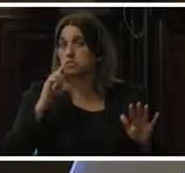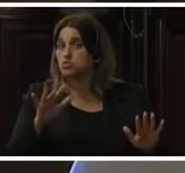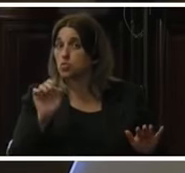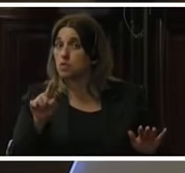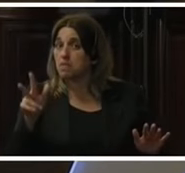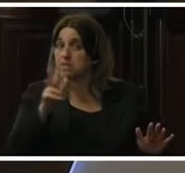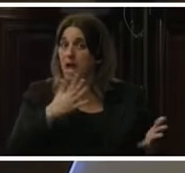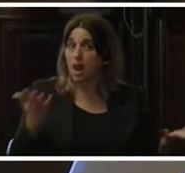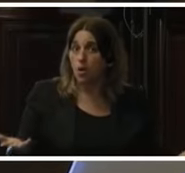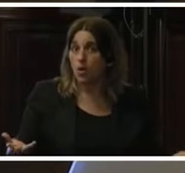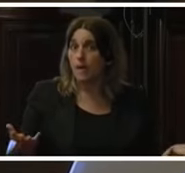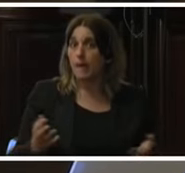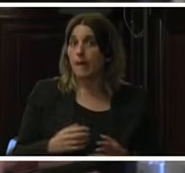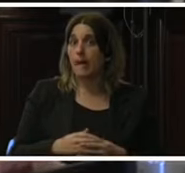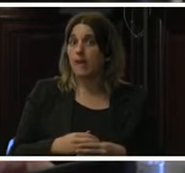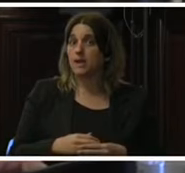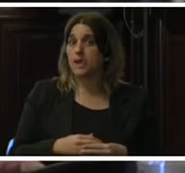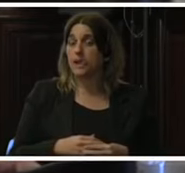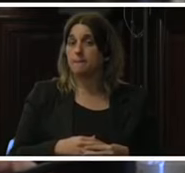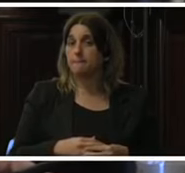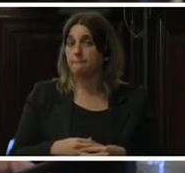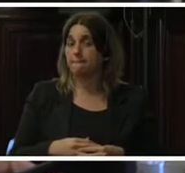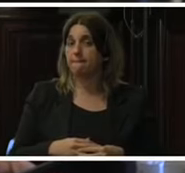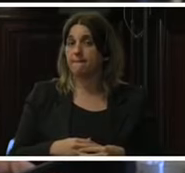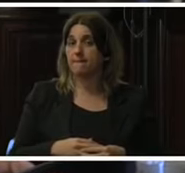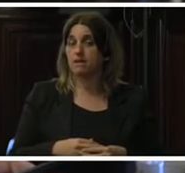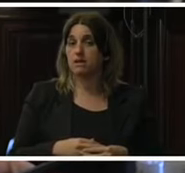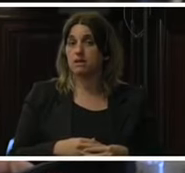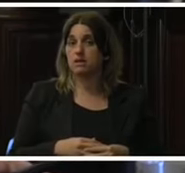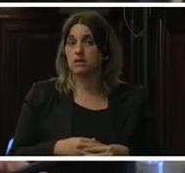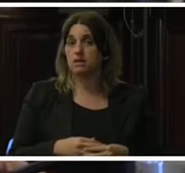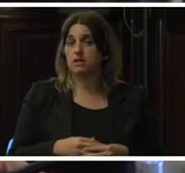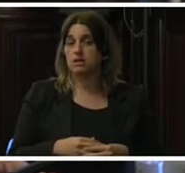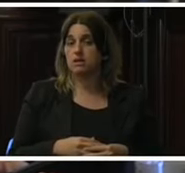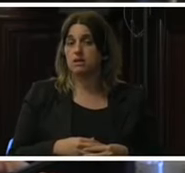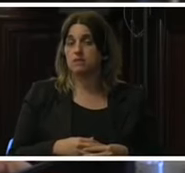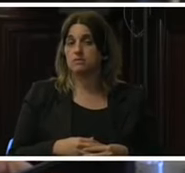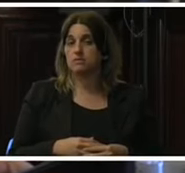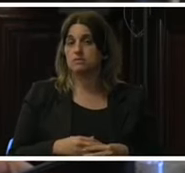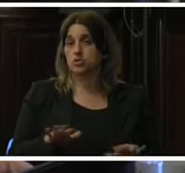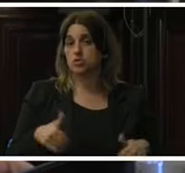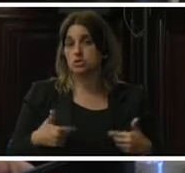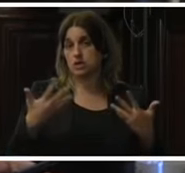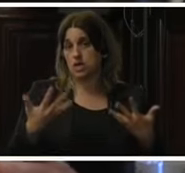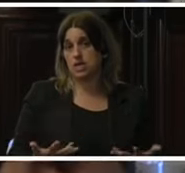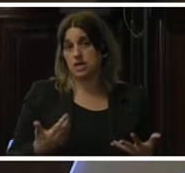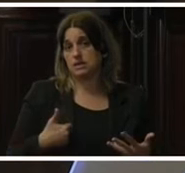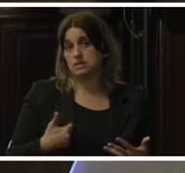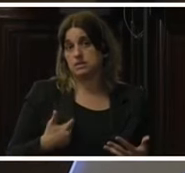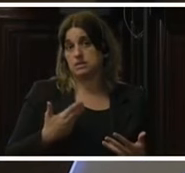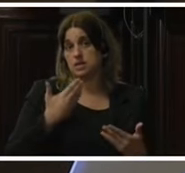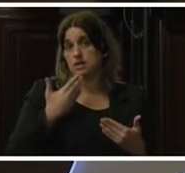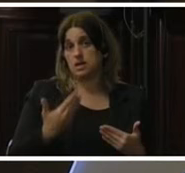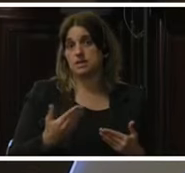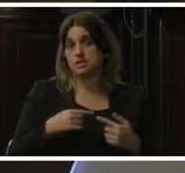internet um menu em português queria agradecer a